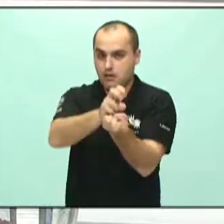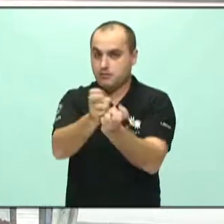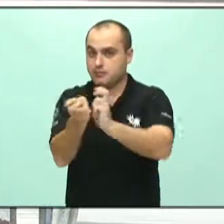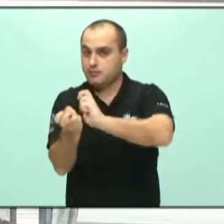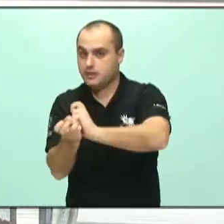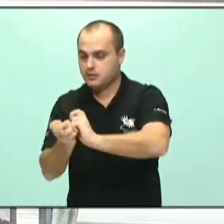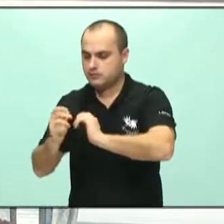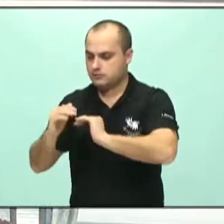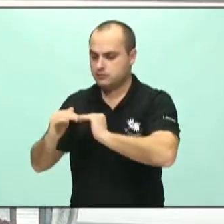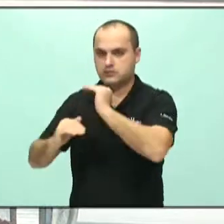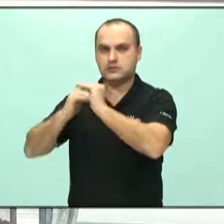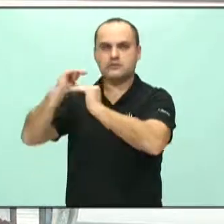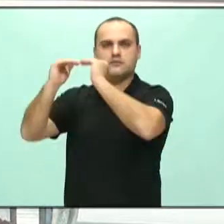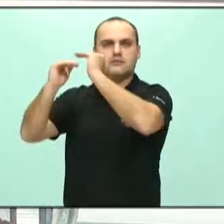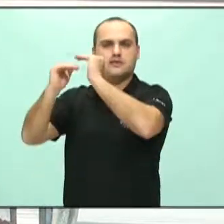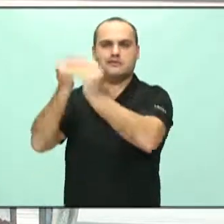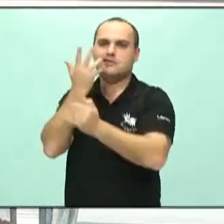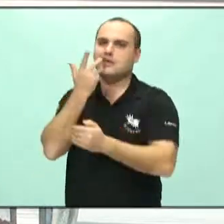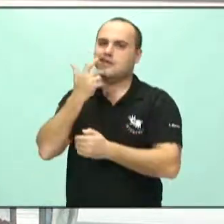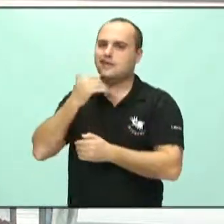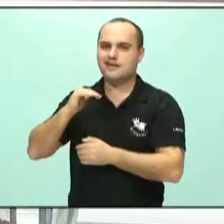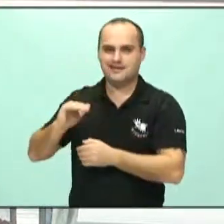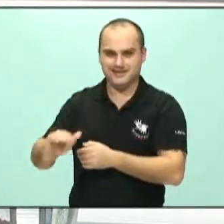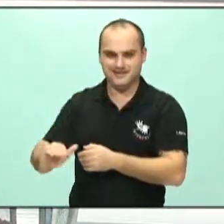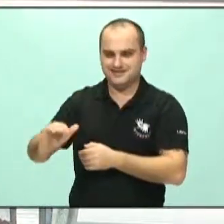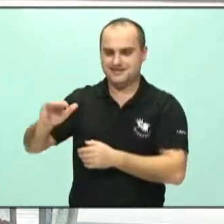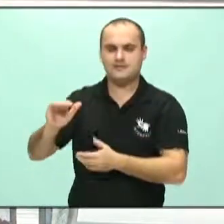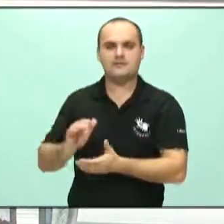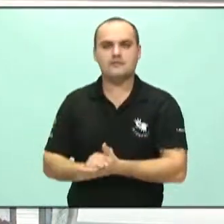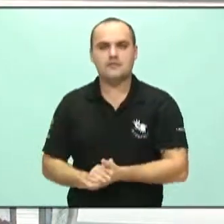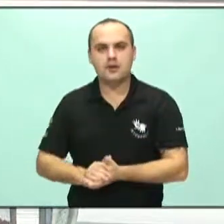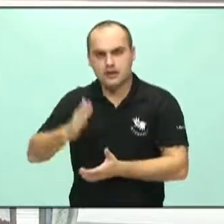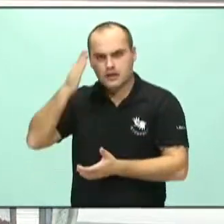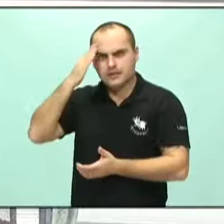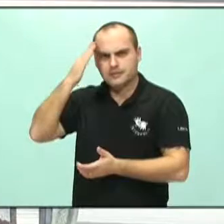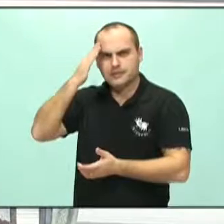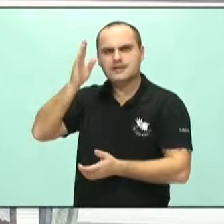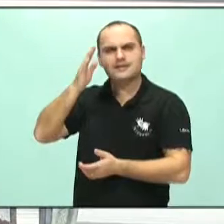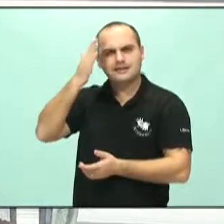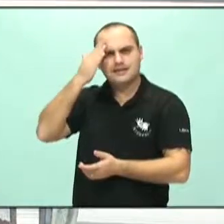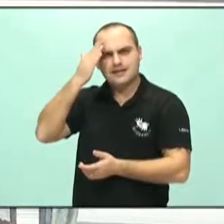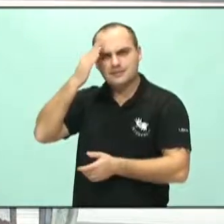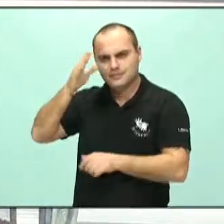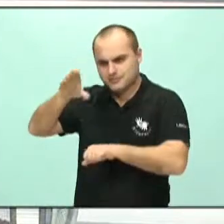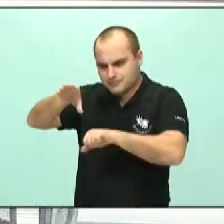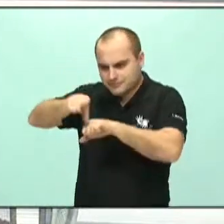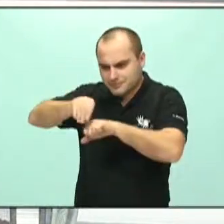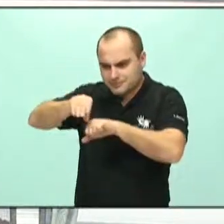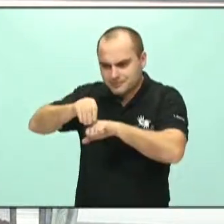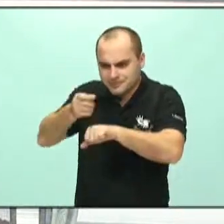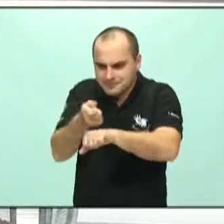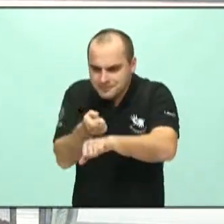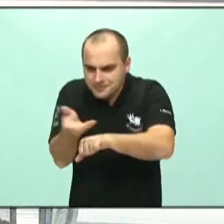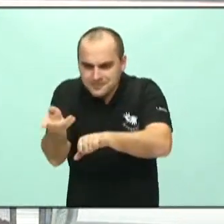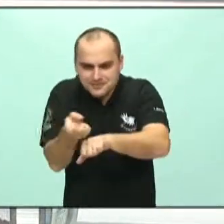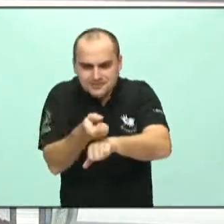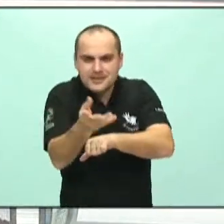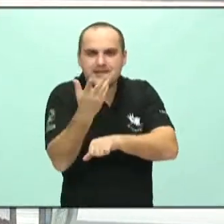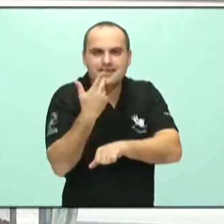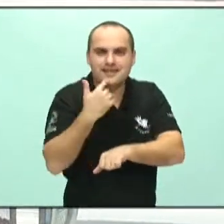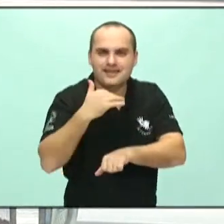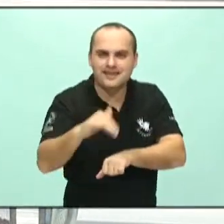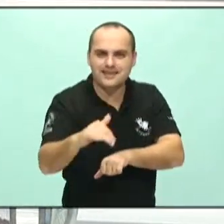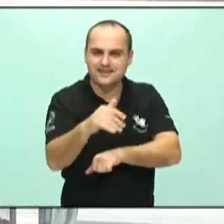desenvolvimento cognitivo das crianças. Então, de levar esse conhecimento para as escolas, para os professores, que a capoeira